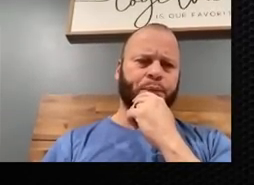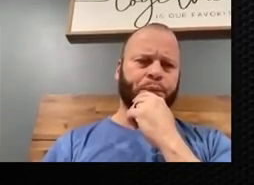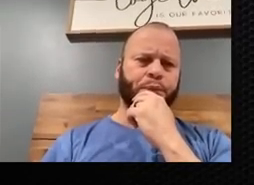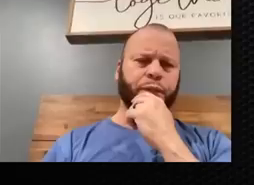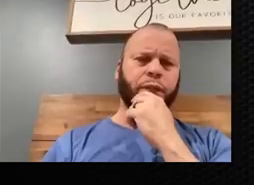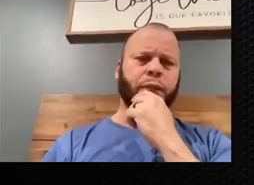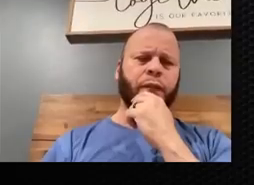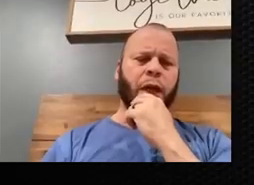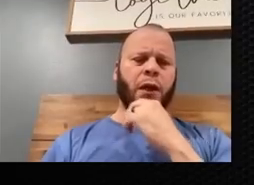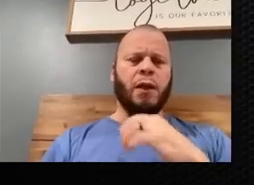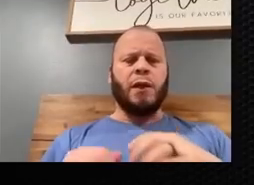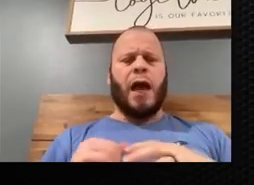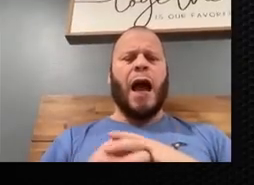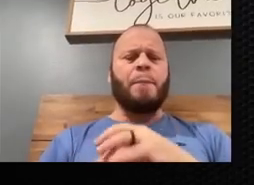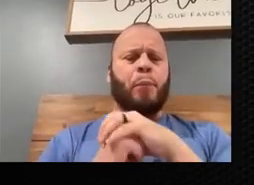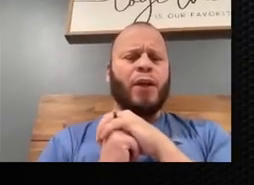isso.